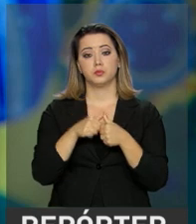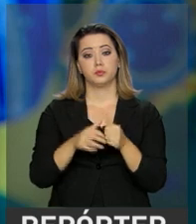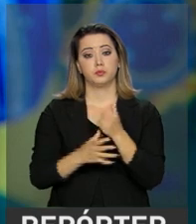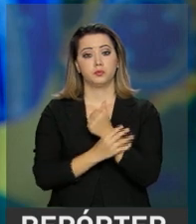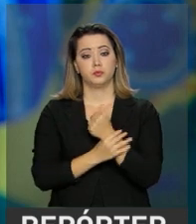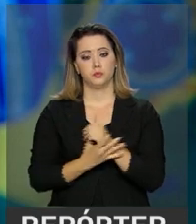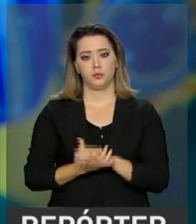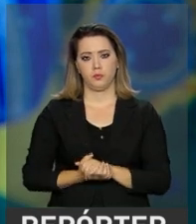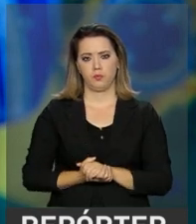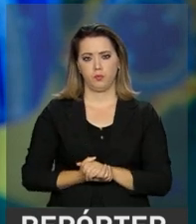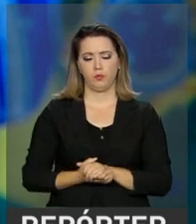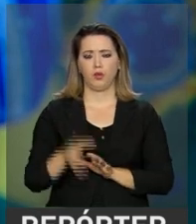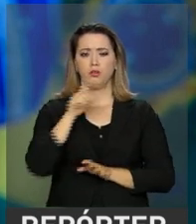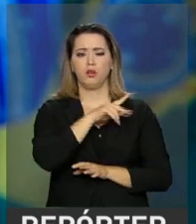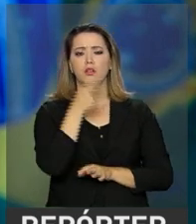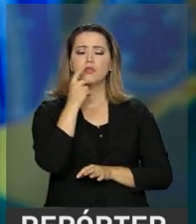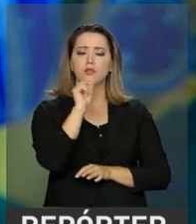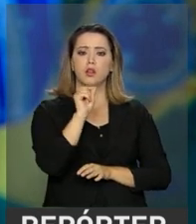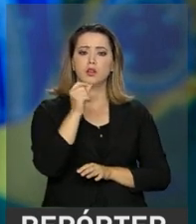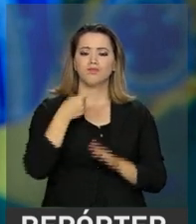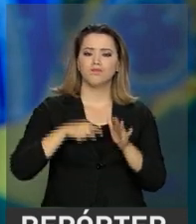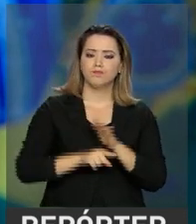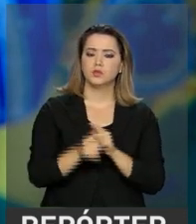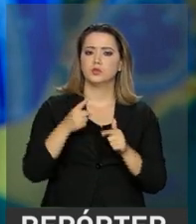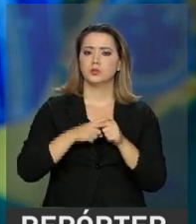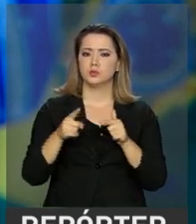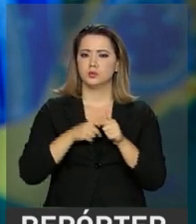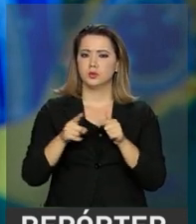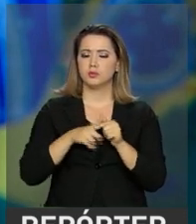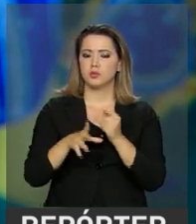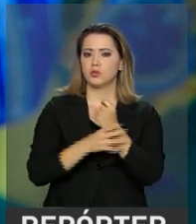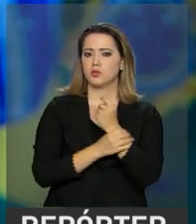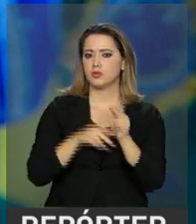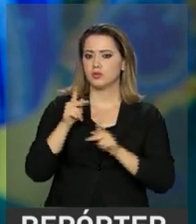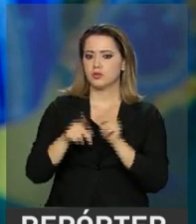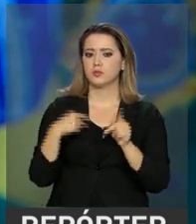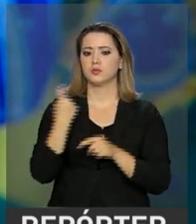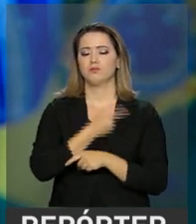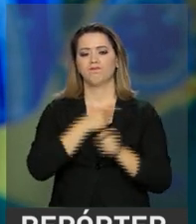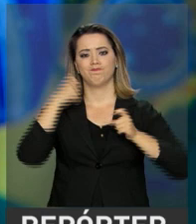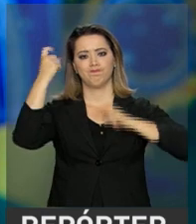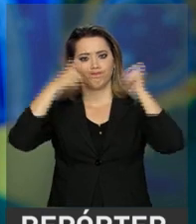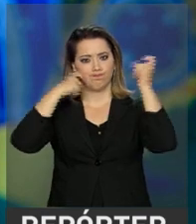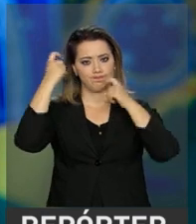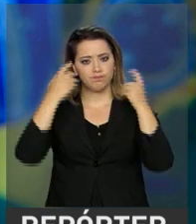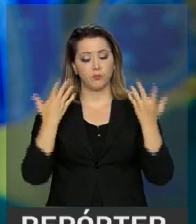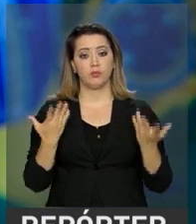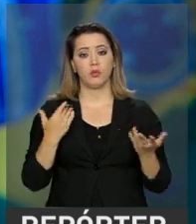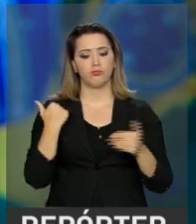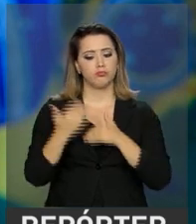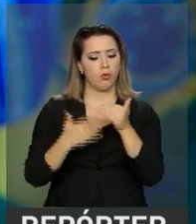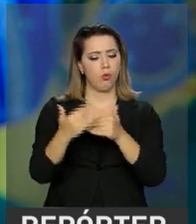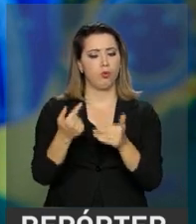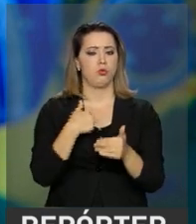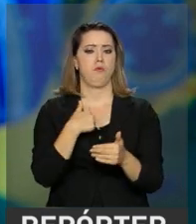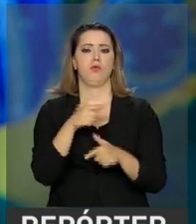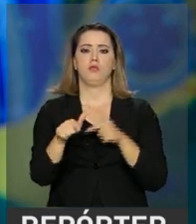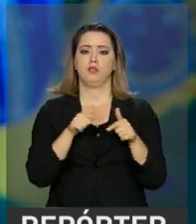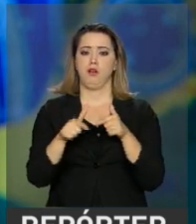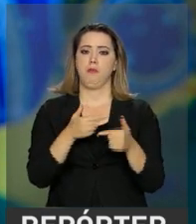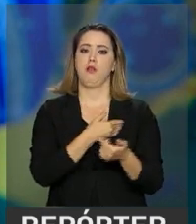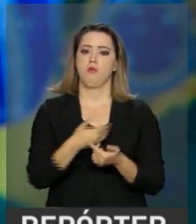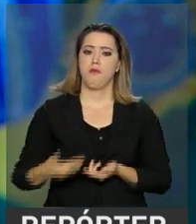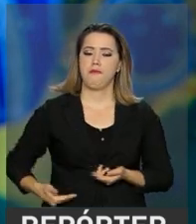o agravamento da situação de Segurança Pública está no centro de nossas preocupações ao longo do meu governo